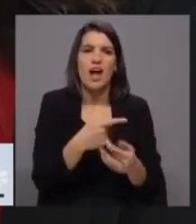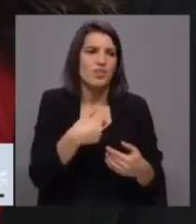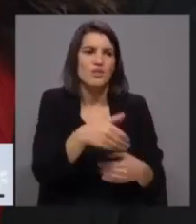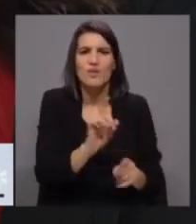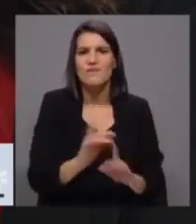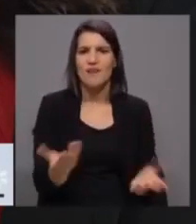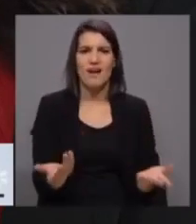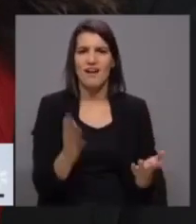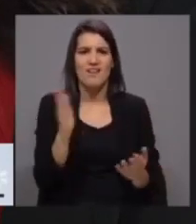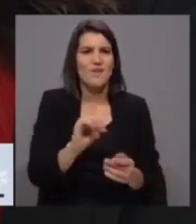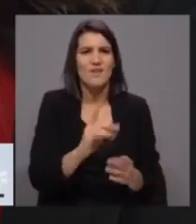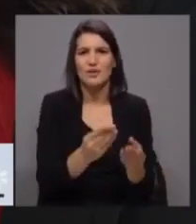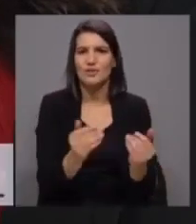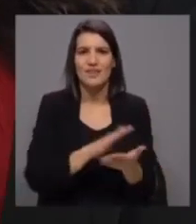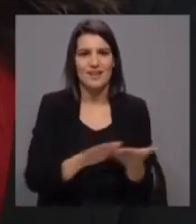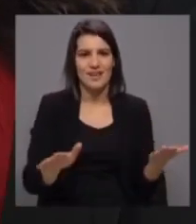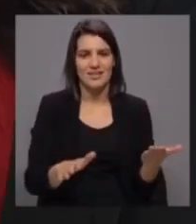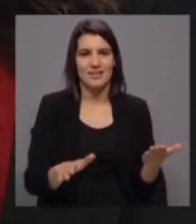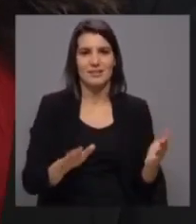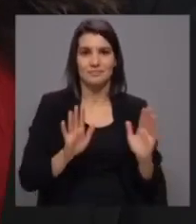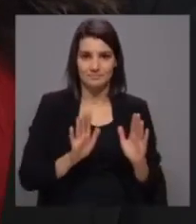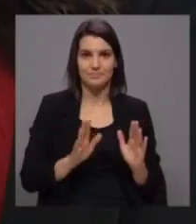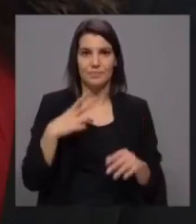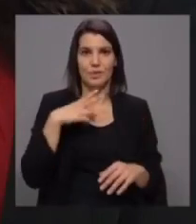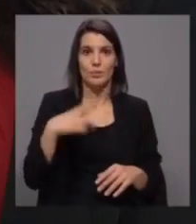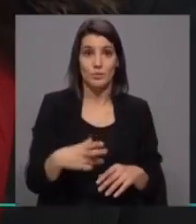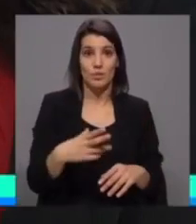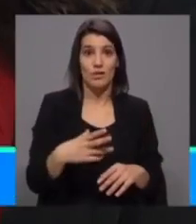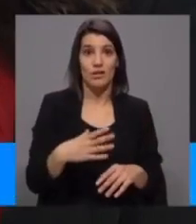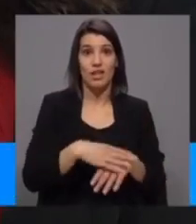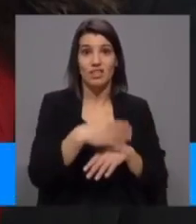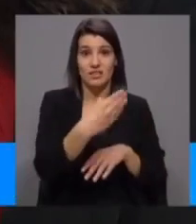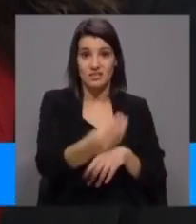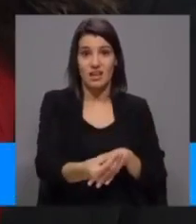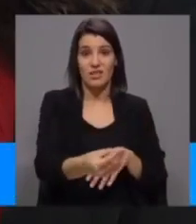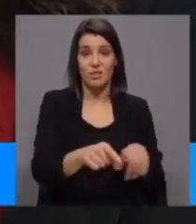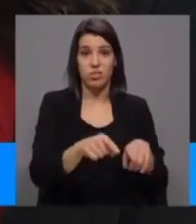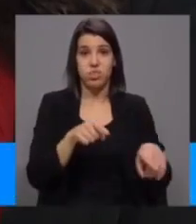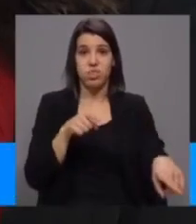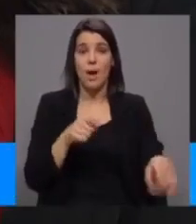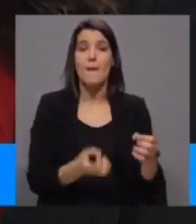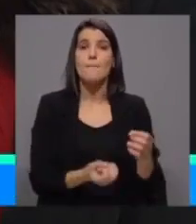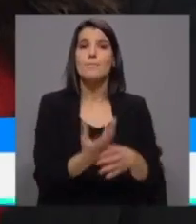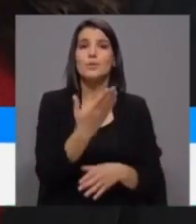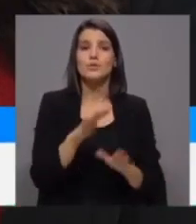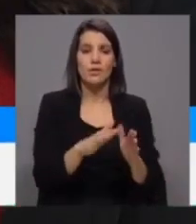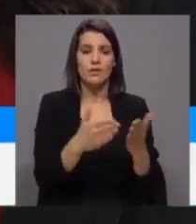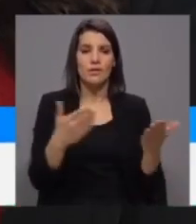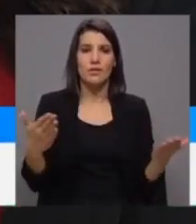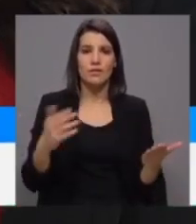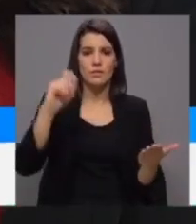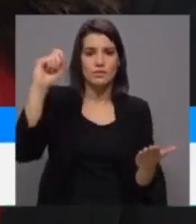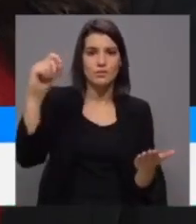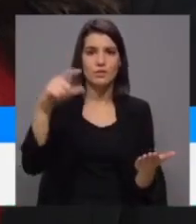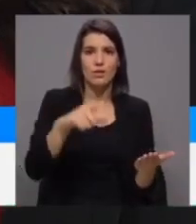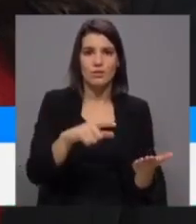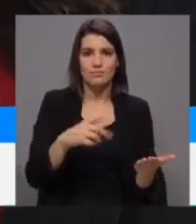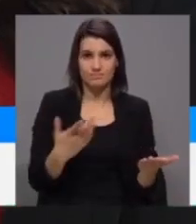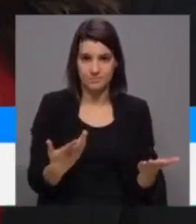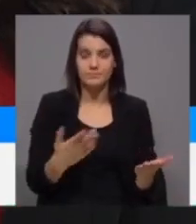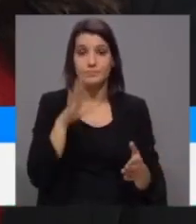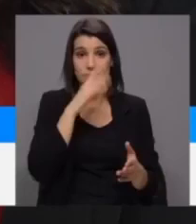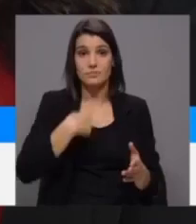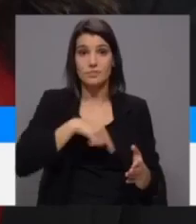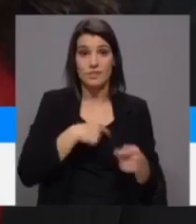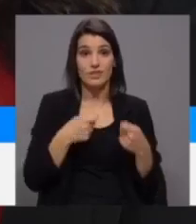chegar e nunca vai resolver nada. Portugal está atrasado na produção fotovoltaica descentralizada. Se nós